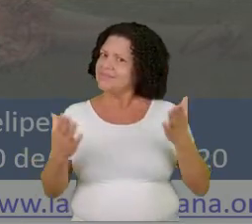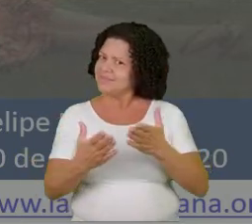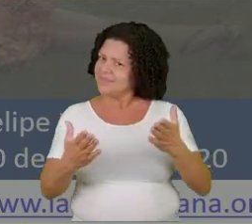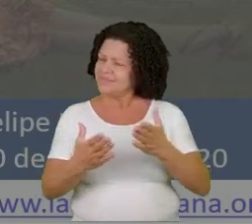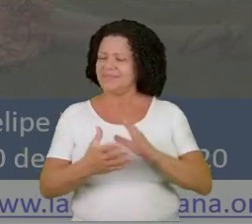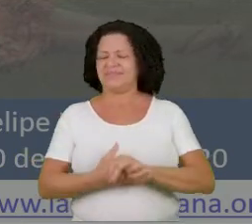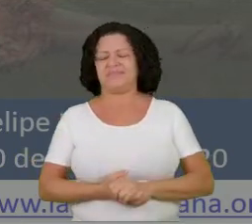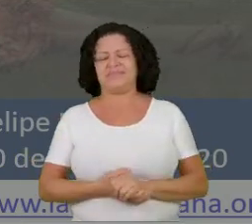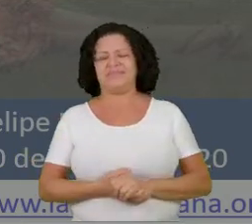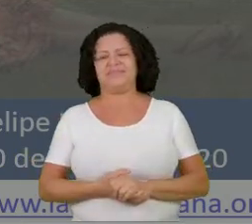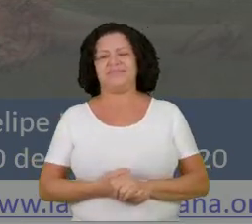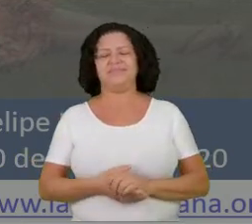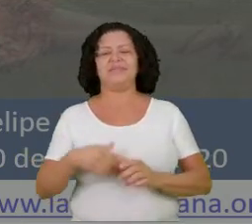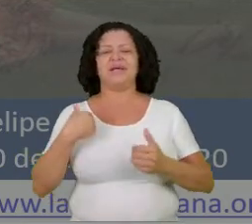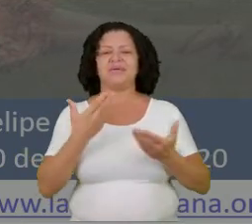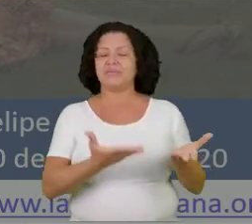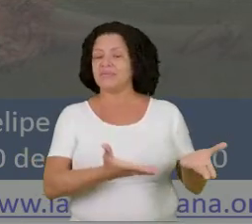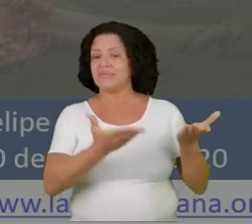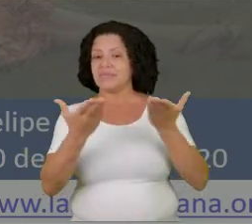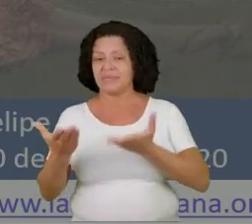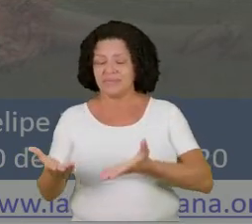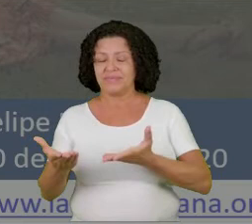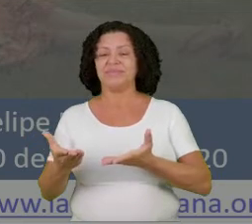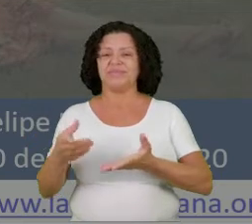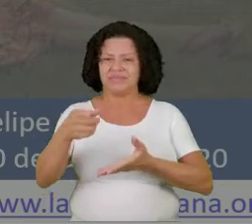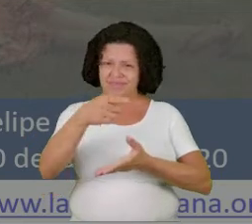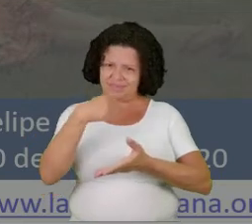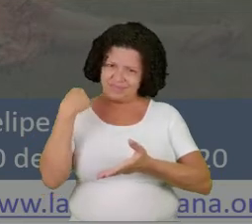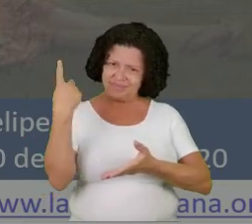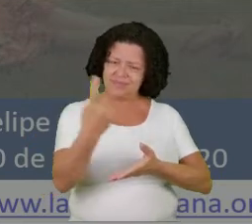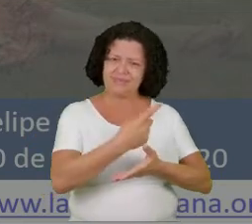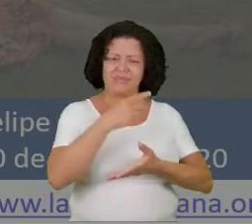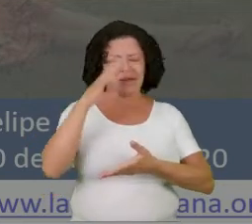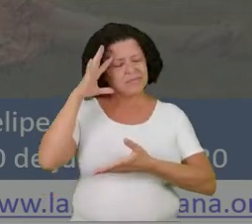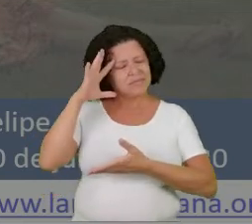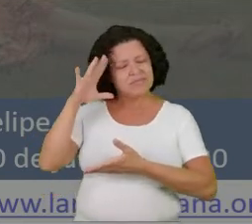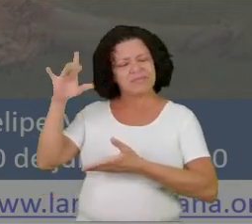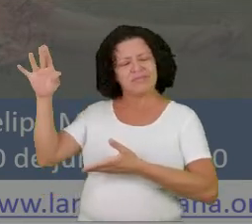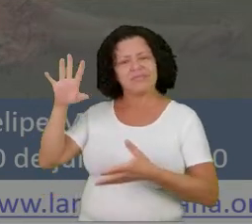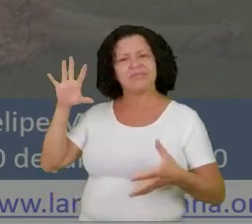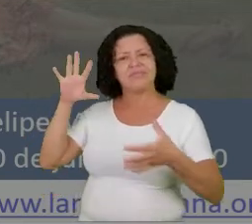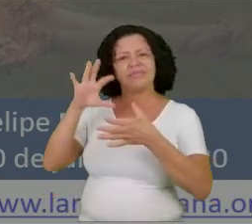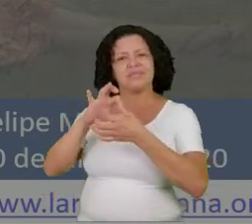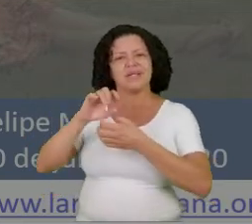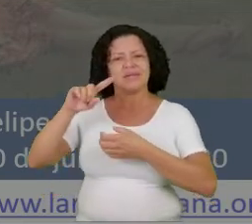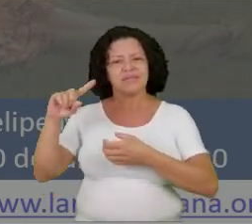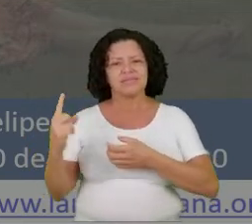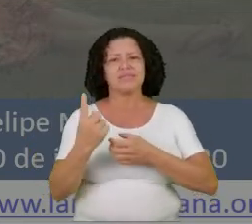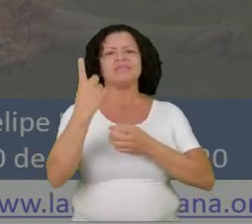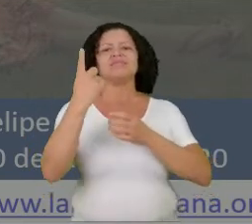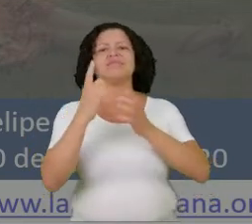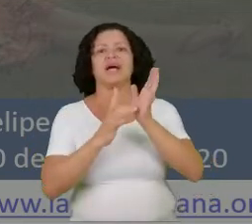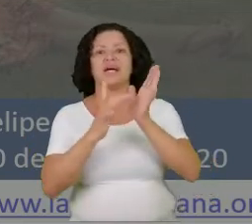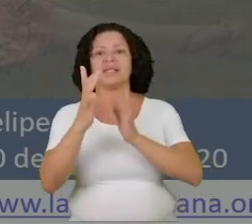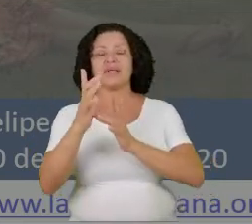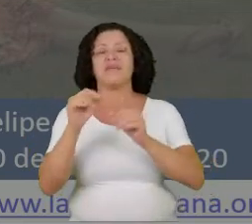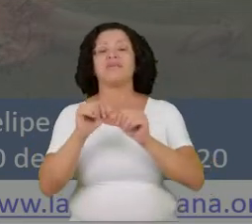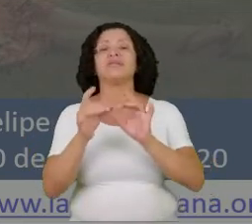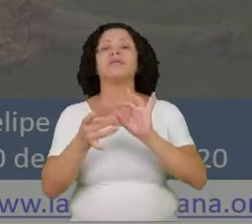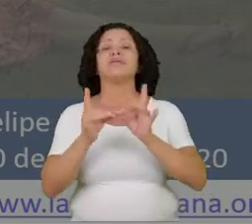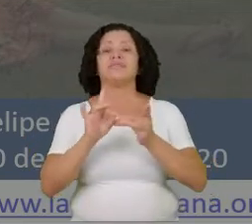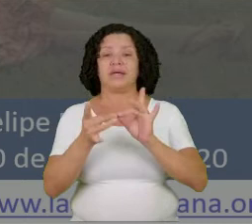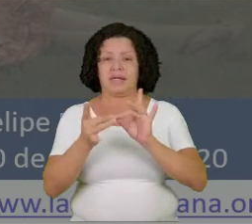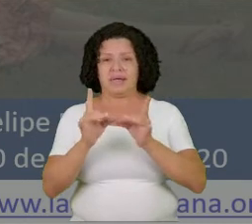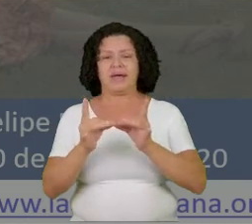trazendo hoje, gostaria de convidar a todos para levar o pensamento ao Mestre Jesus e fazermos